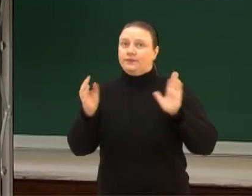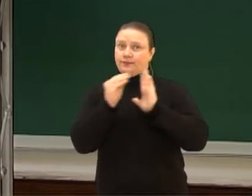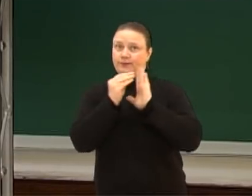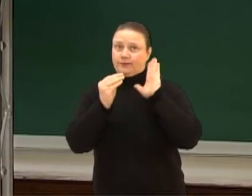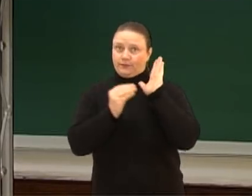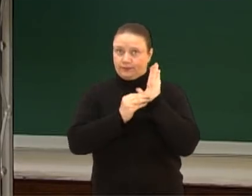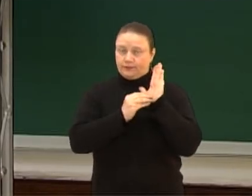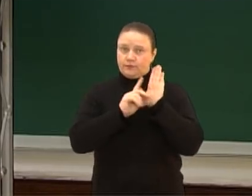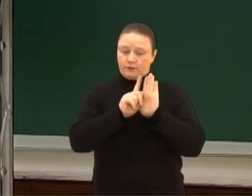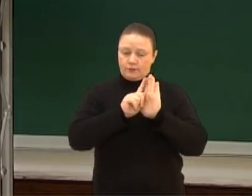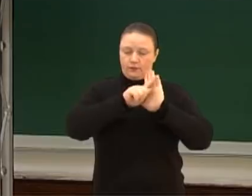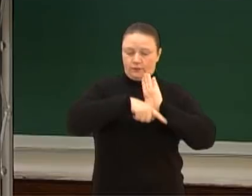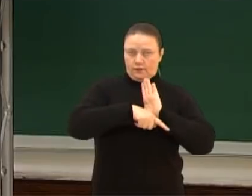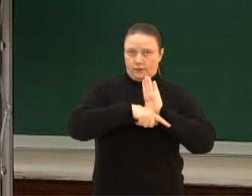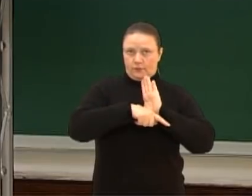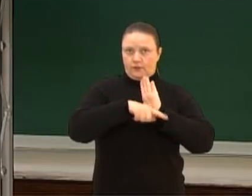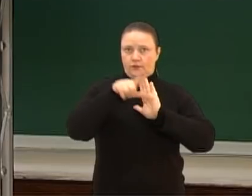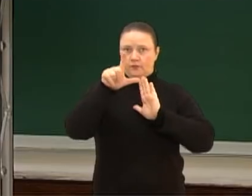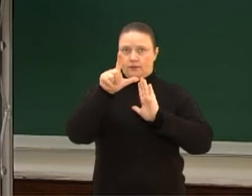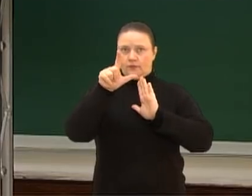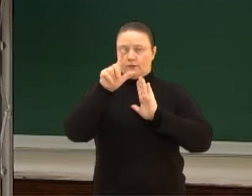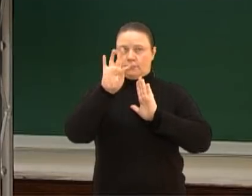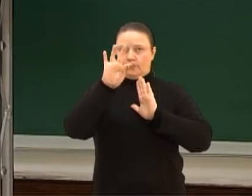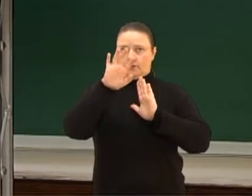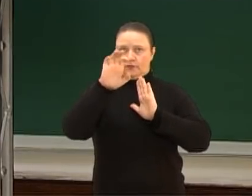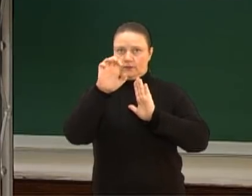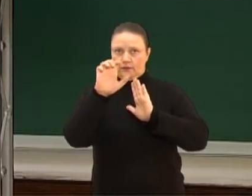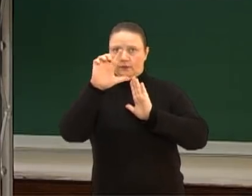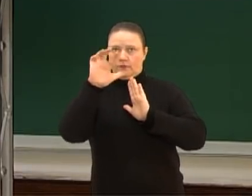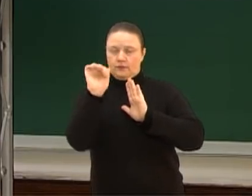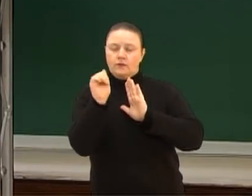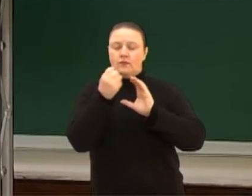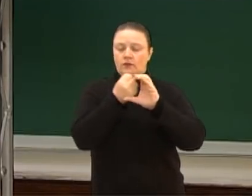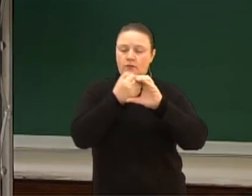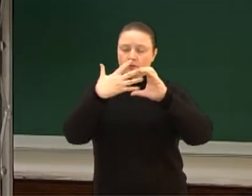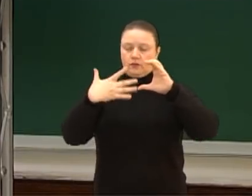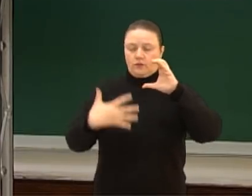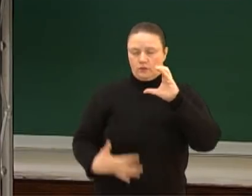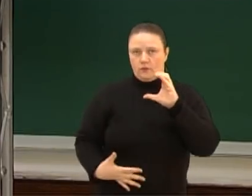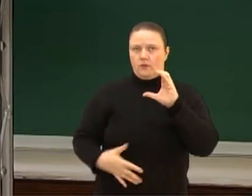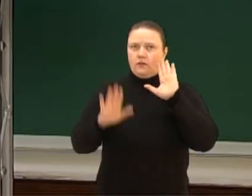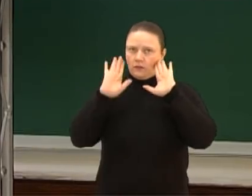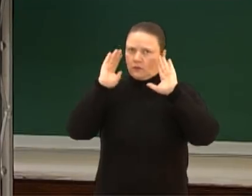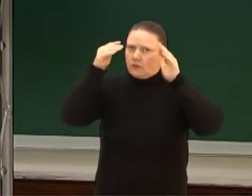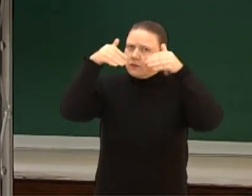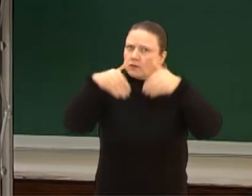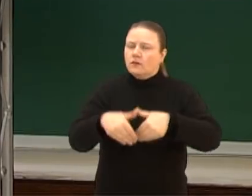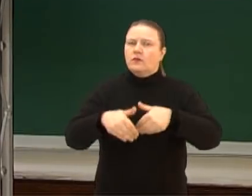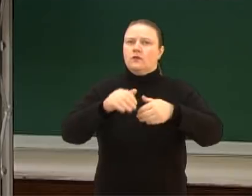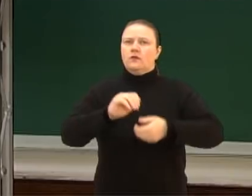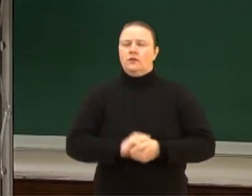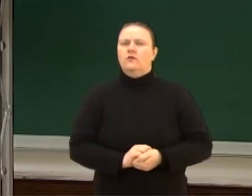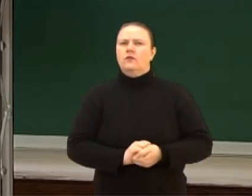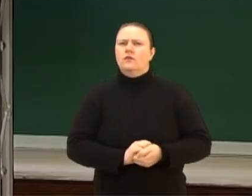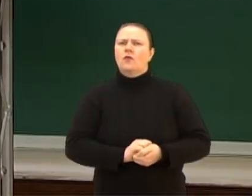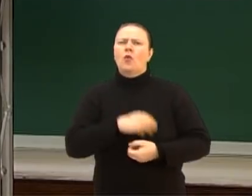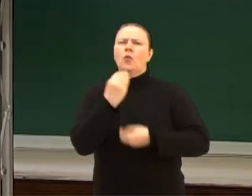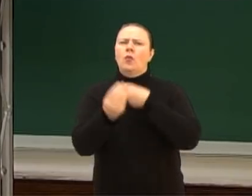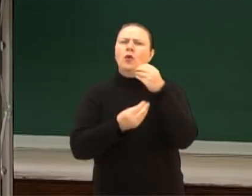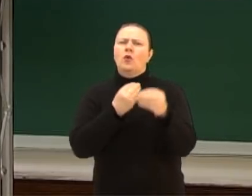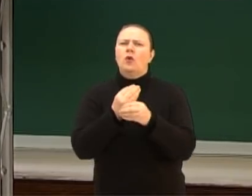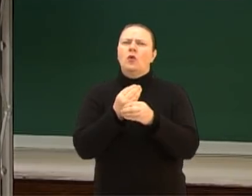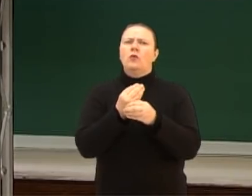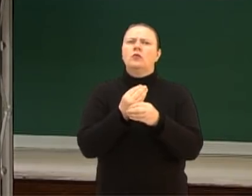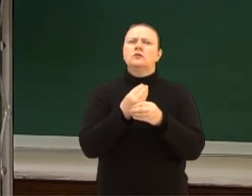é o gênero tela. E as características que nós vamos observar são referentes à construção, à